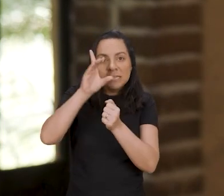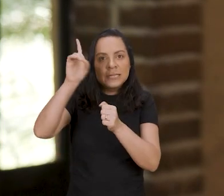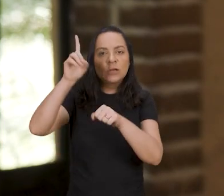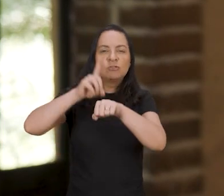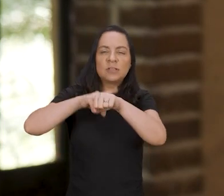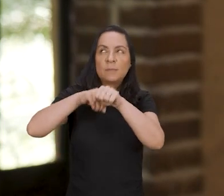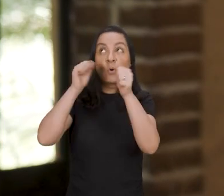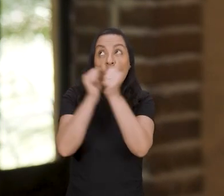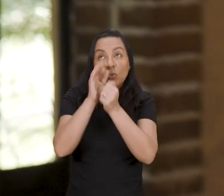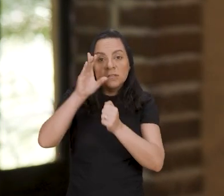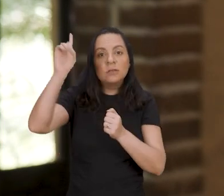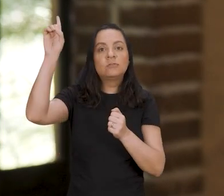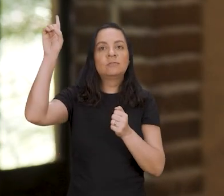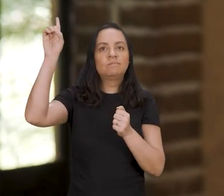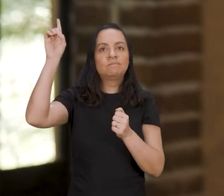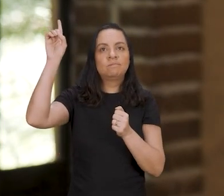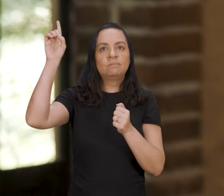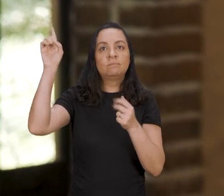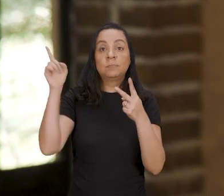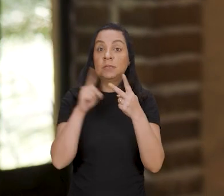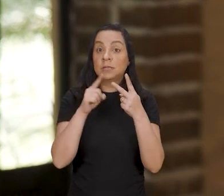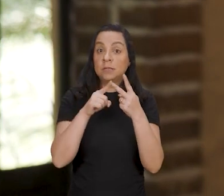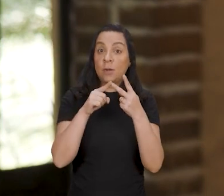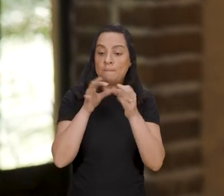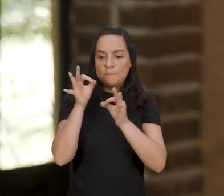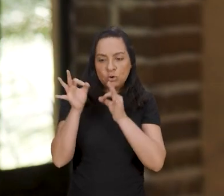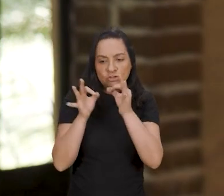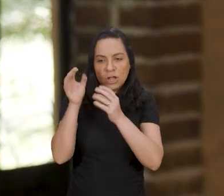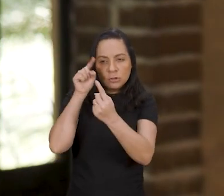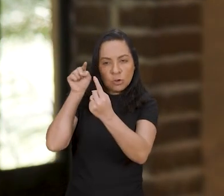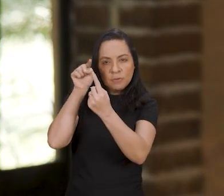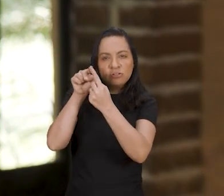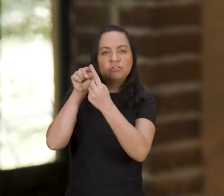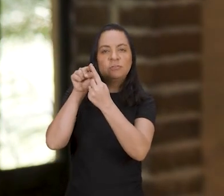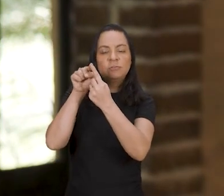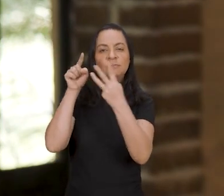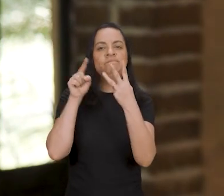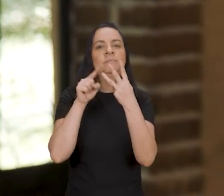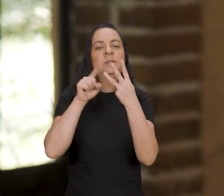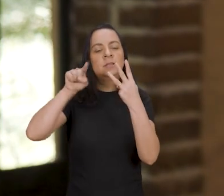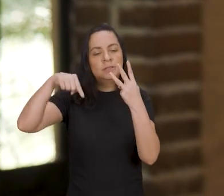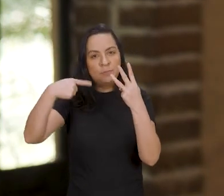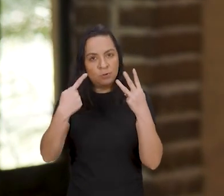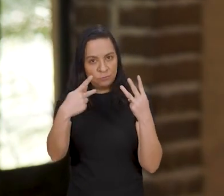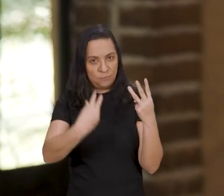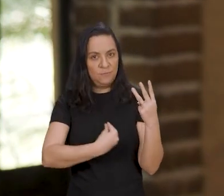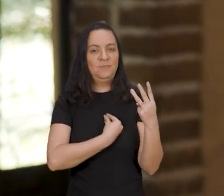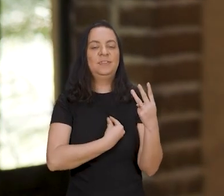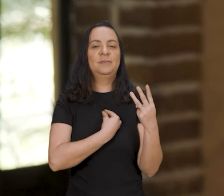o projeto que Ele tem para a tua vida. E aí sim, né, quando a gente busca o seu reino e as demais coisas, com certeza